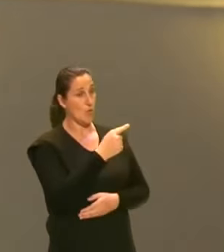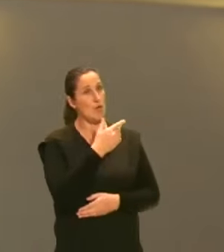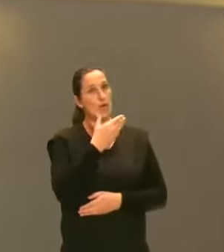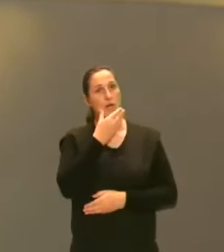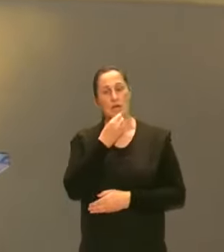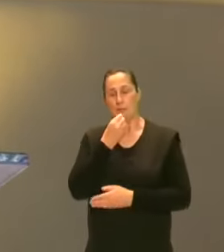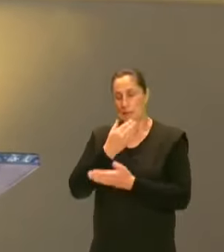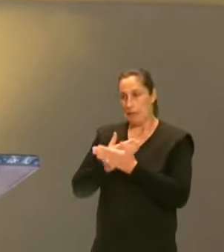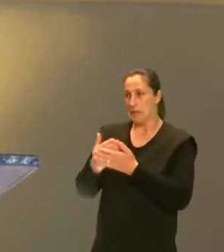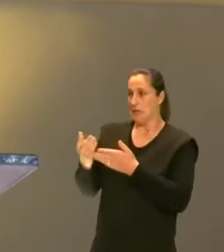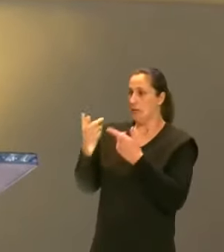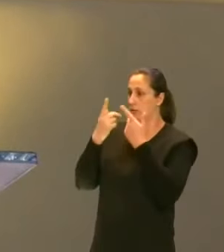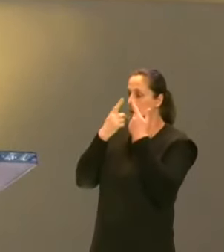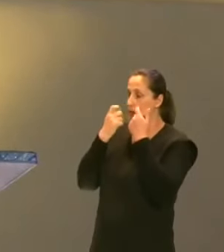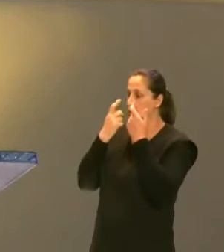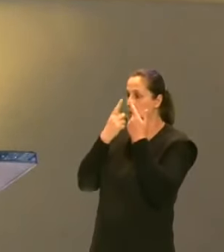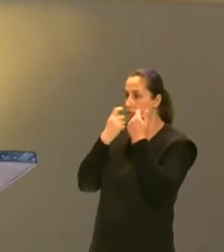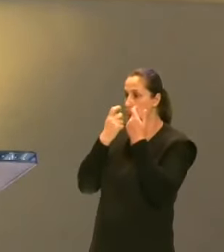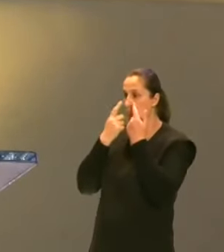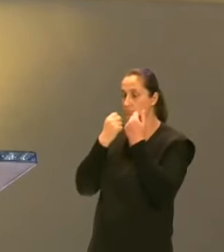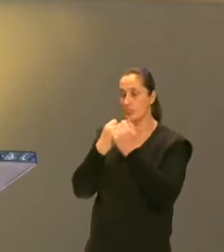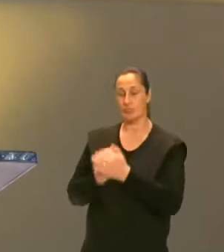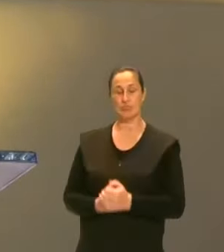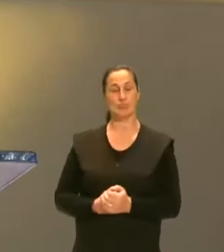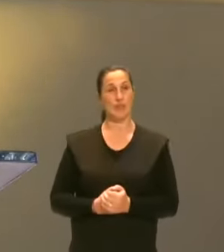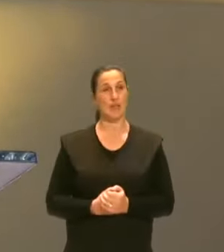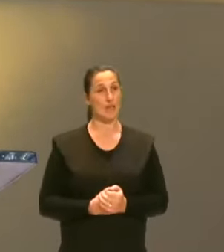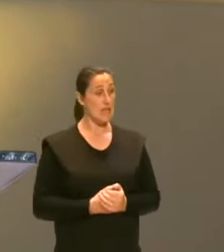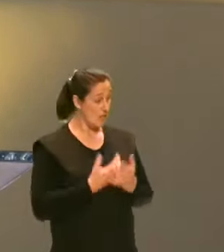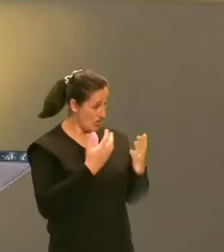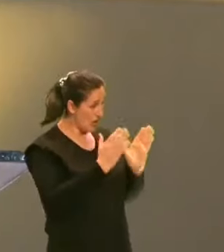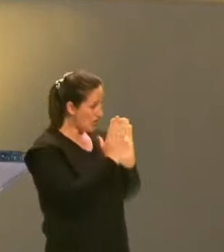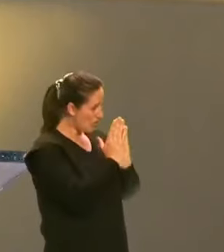ele fala: eu queria orar com vocês.